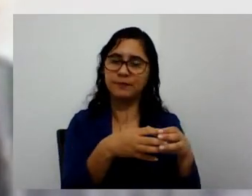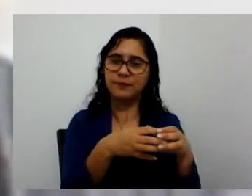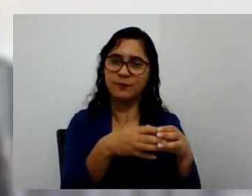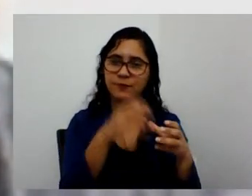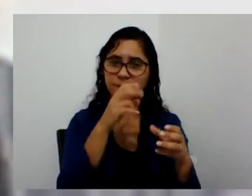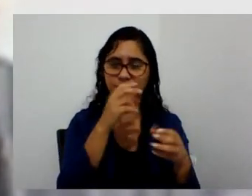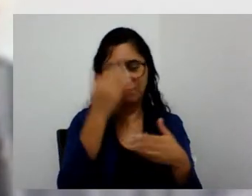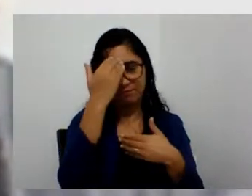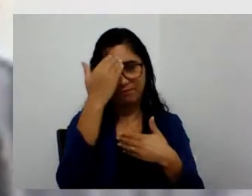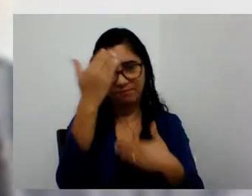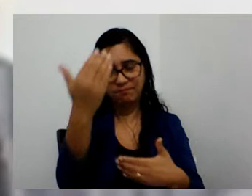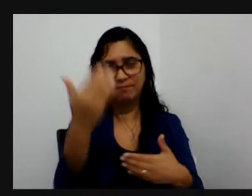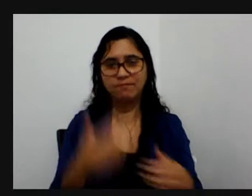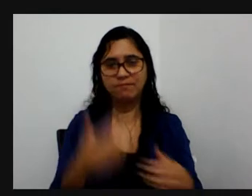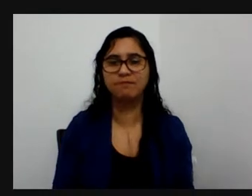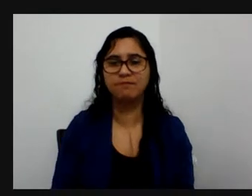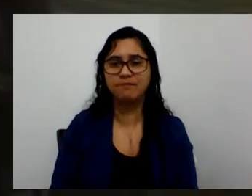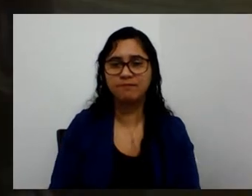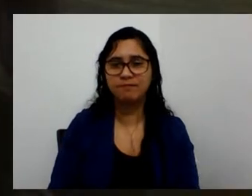palavra.